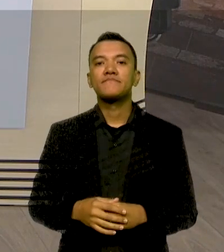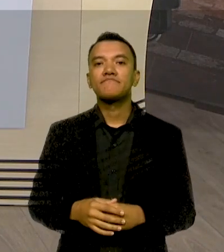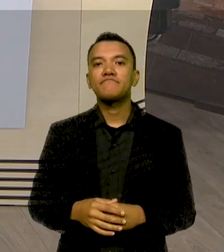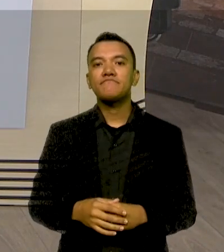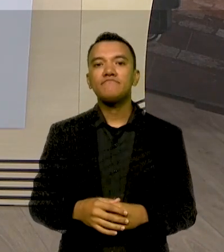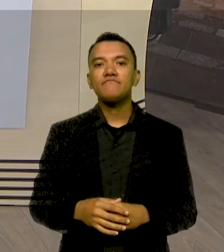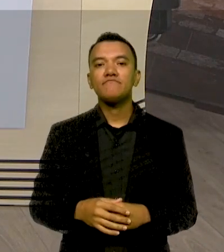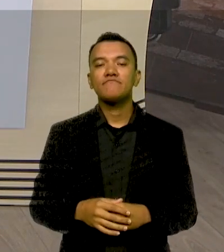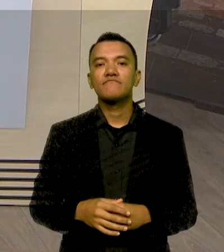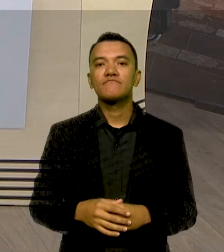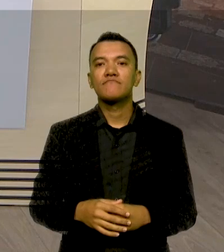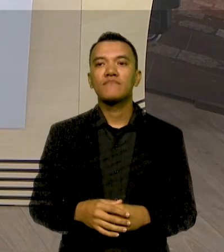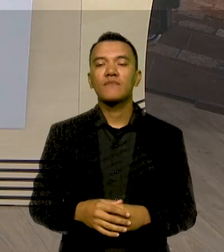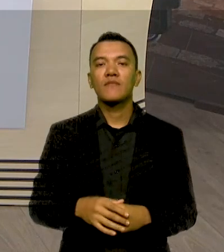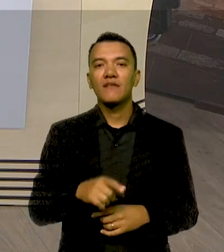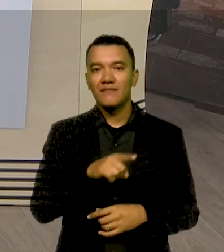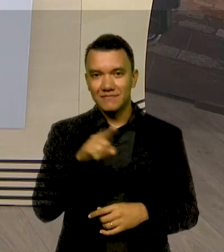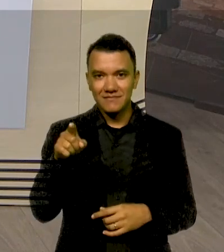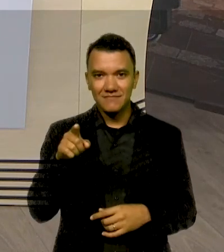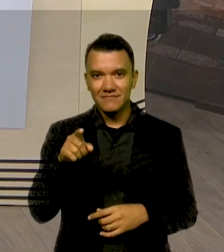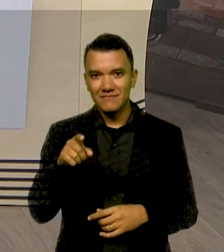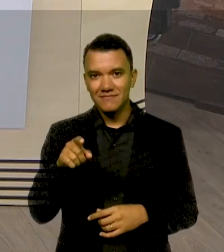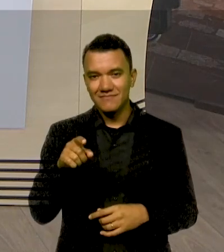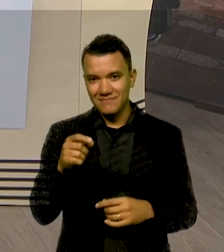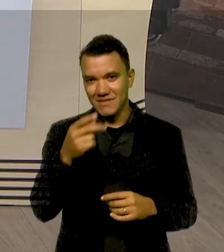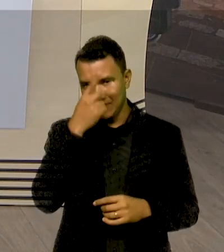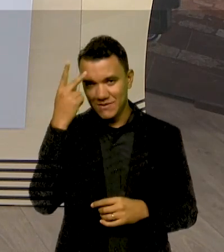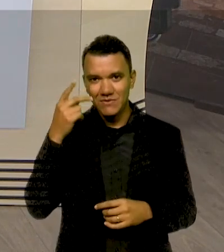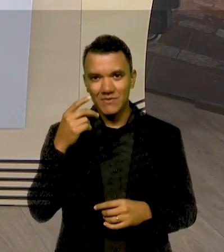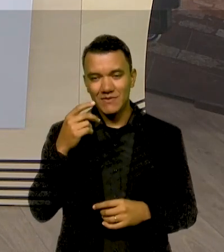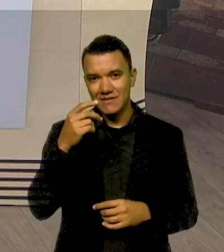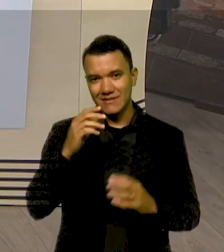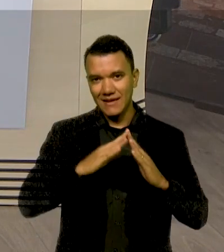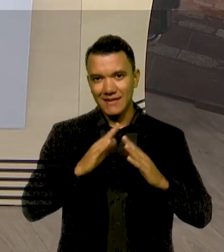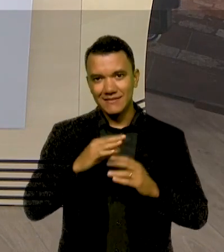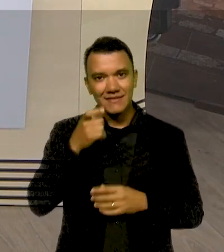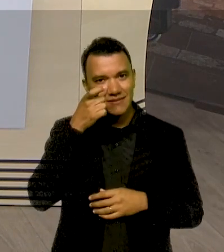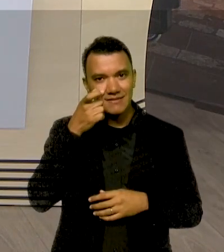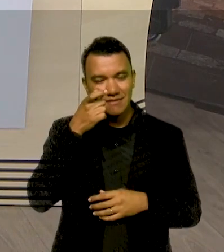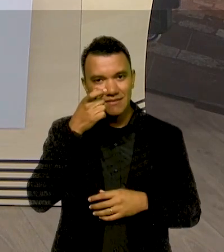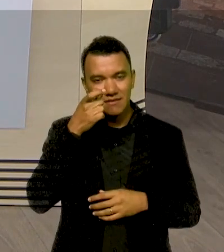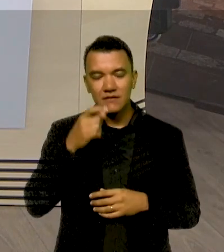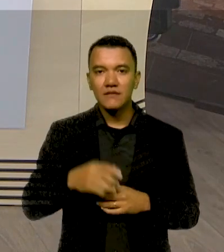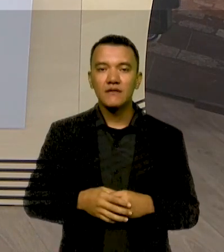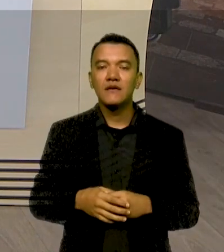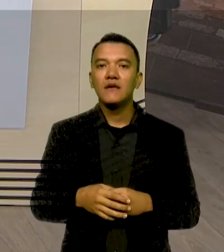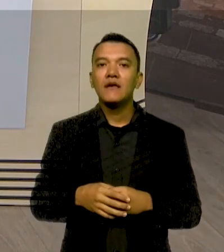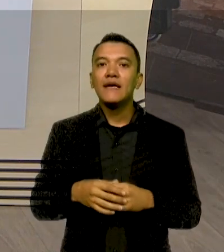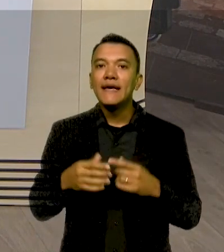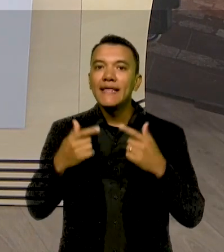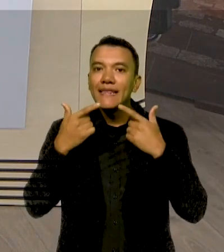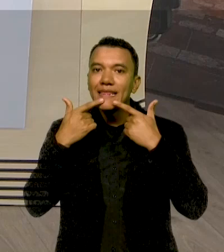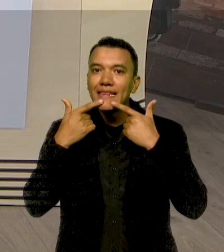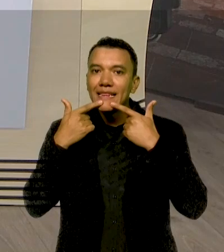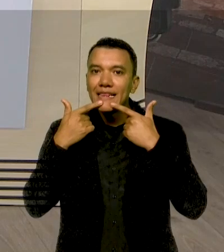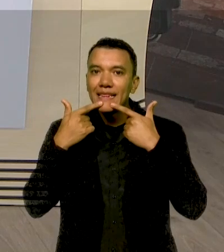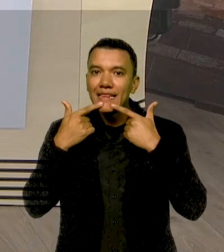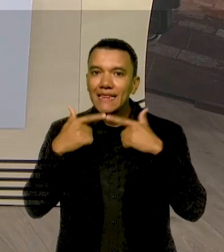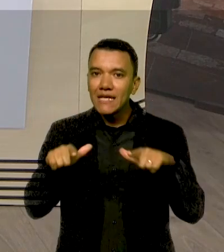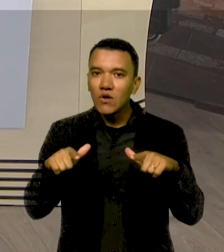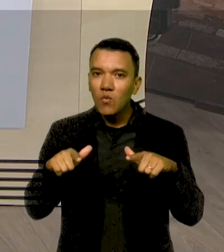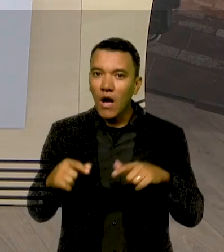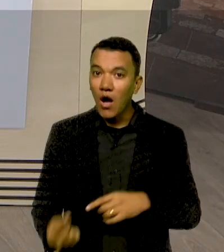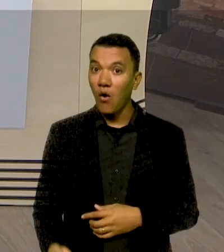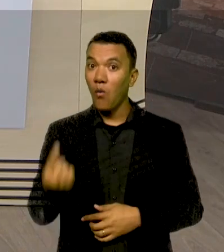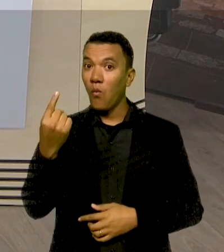para o nosso público telespectador. A língua, ela é única ou ela tem